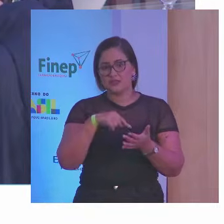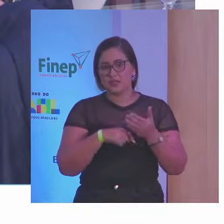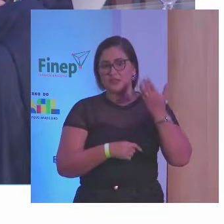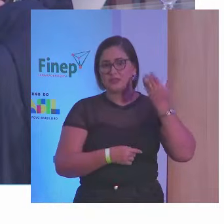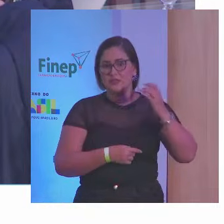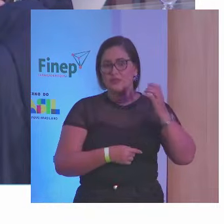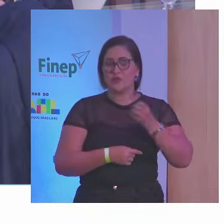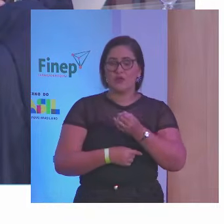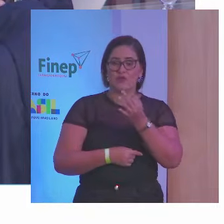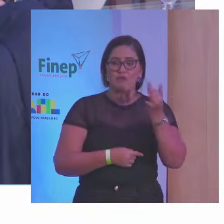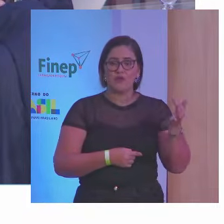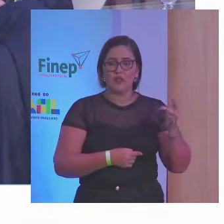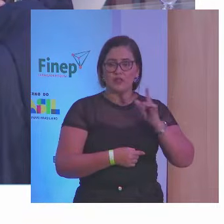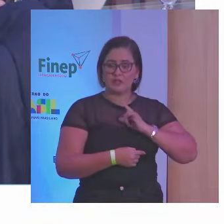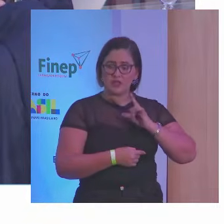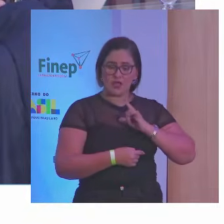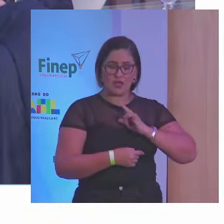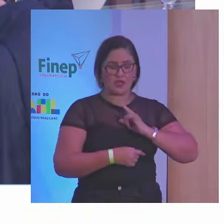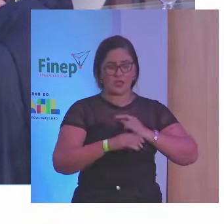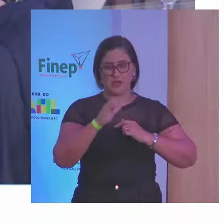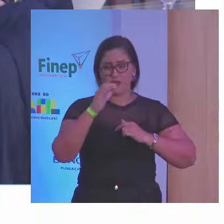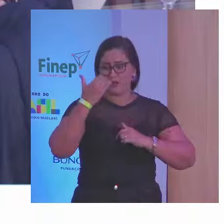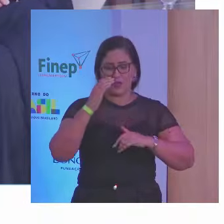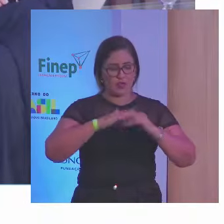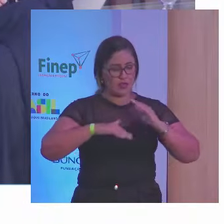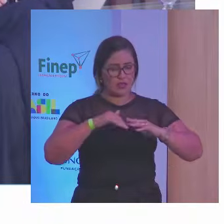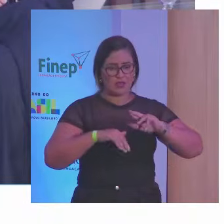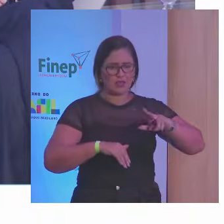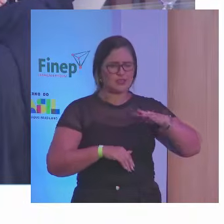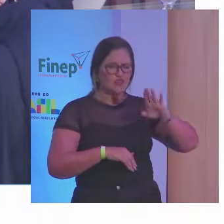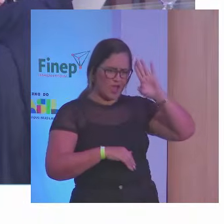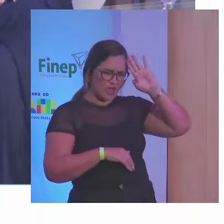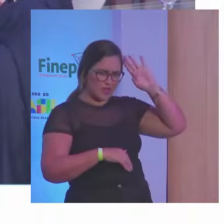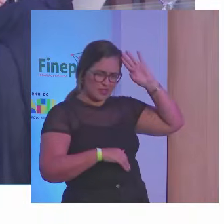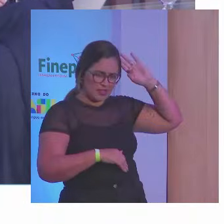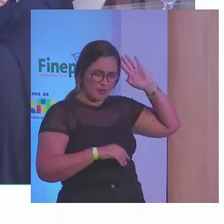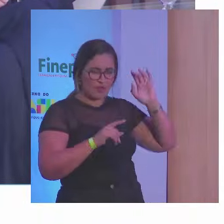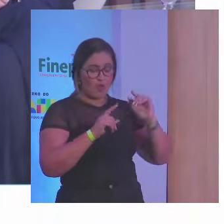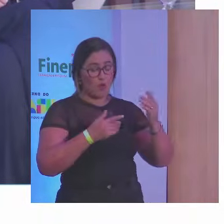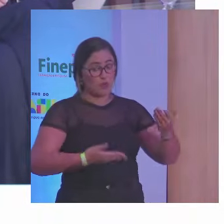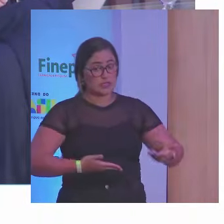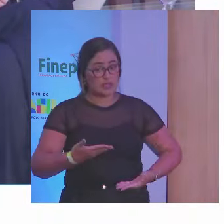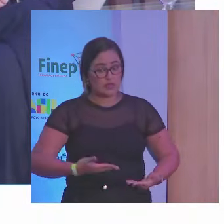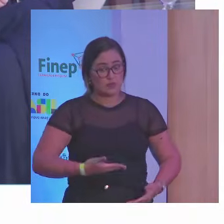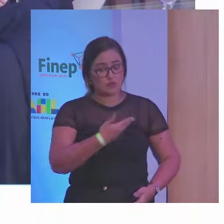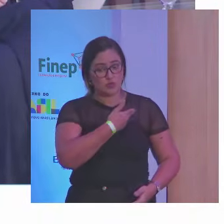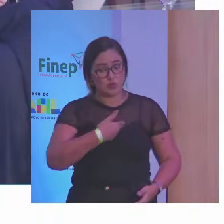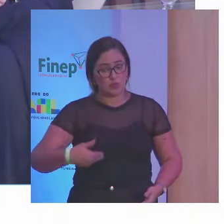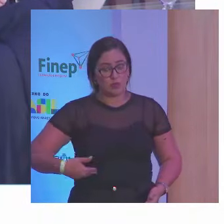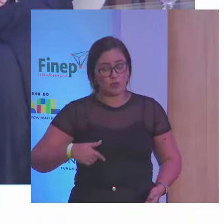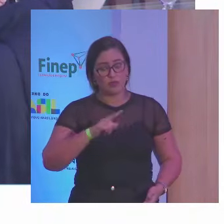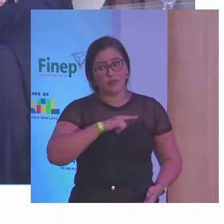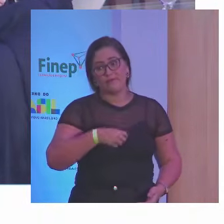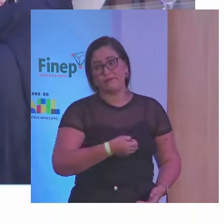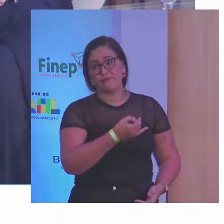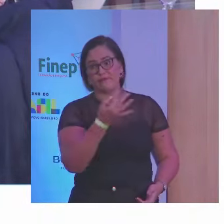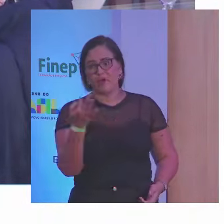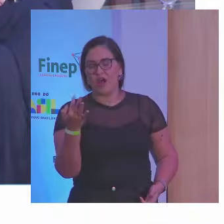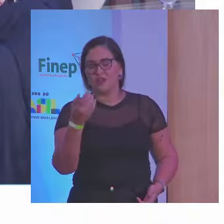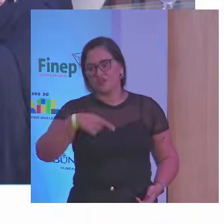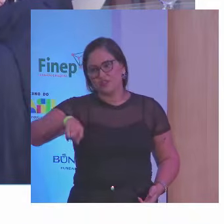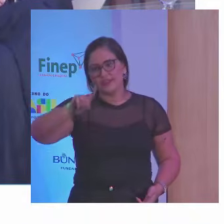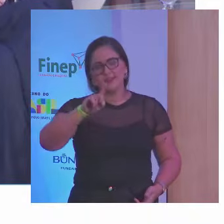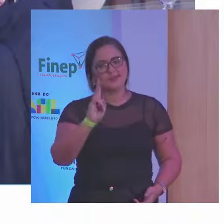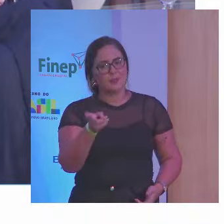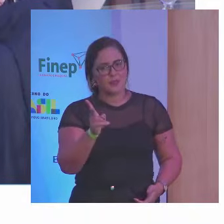muitos têm um background científico, nem que eles não sejam acadêmicos. Então, o serviço público está cheio deles, mesmo. Pessoas